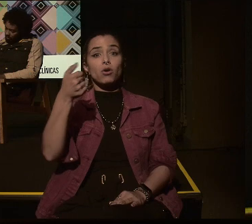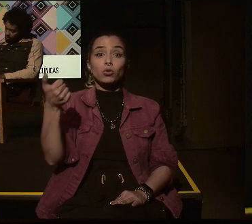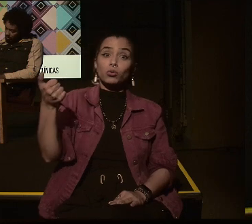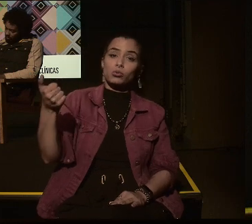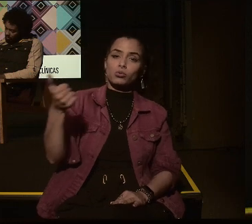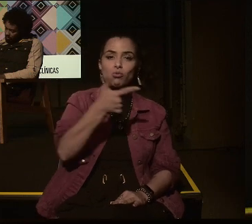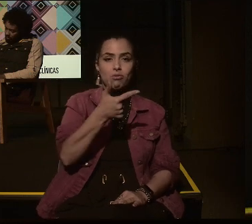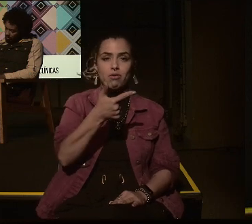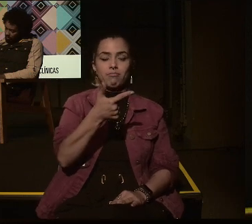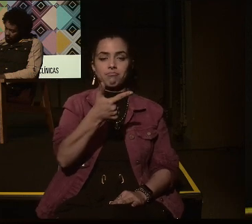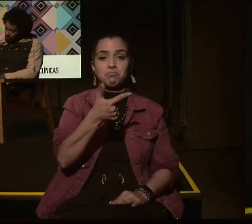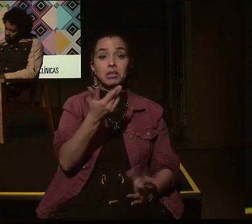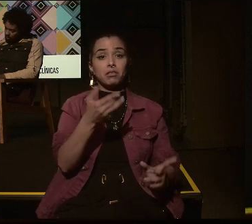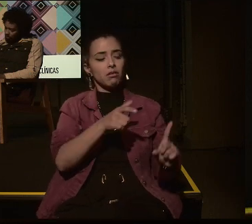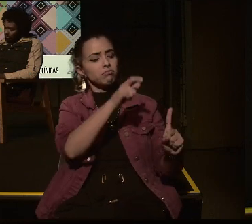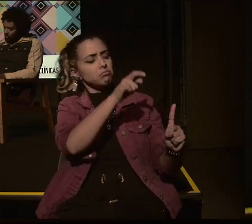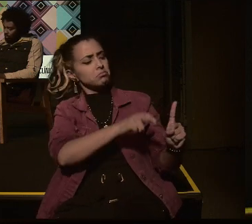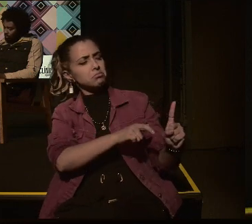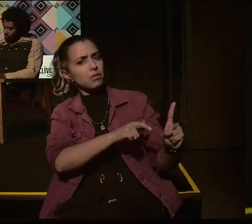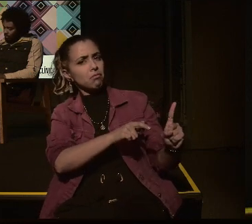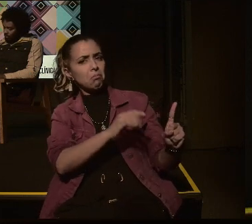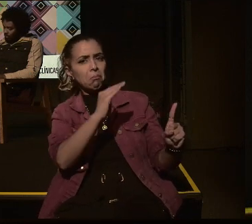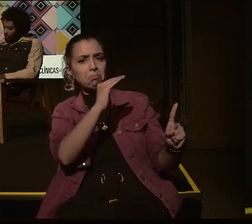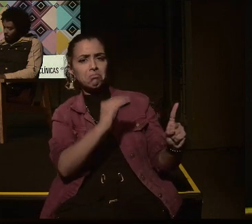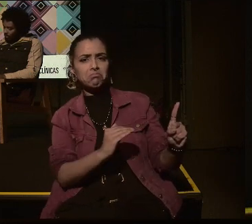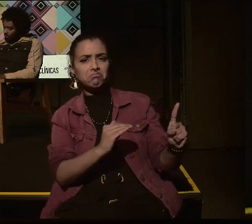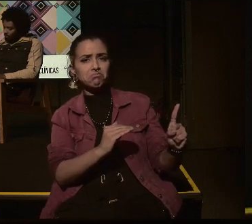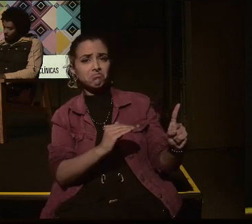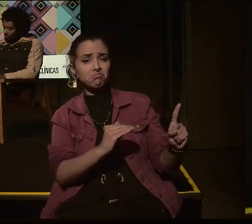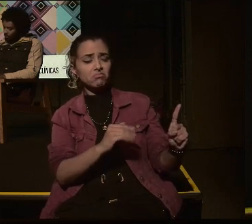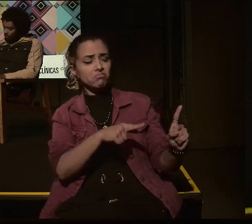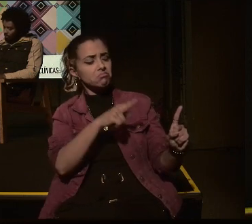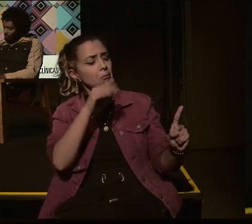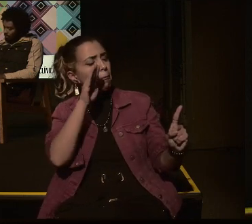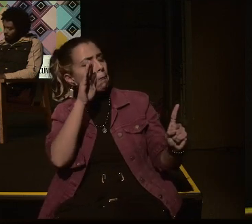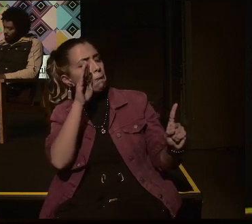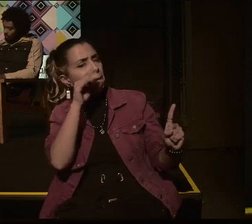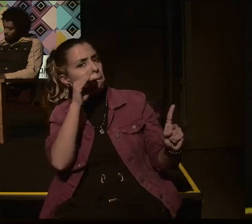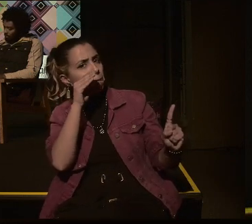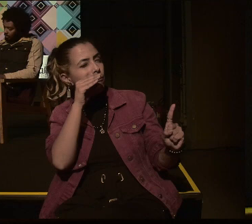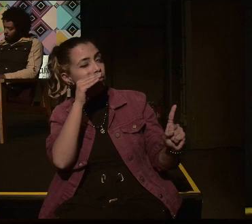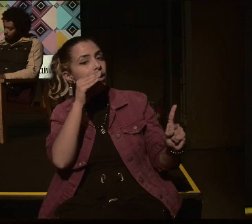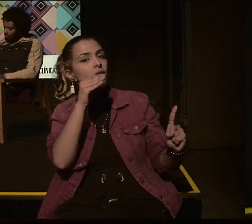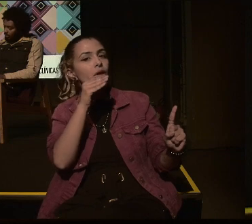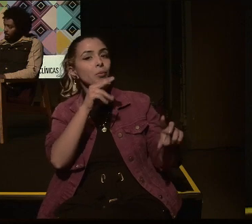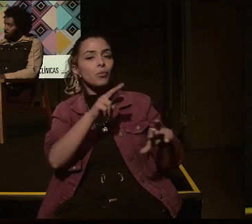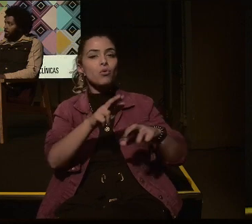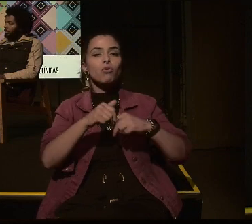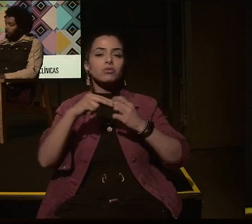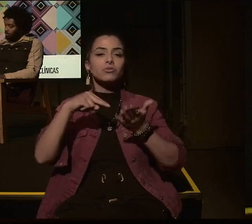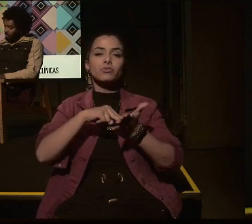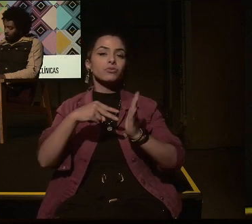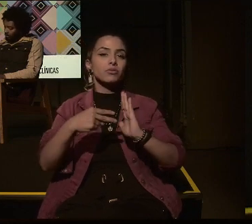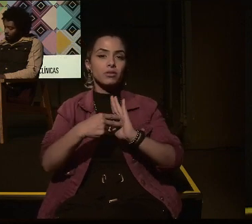Então, gerava curiosidade e gerava uma significação